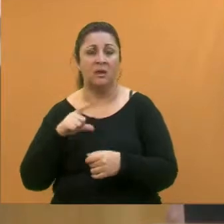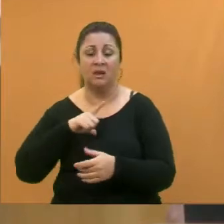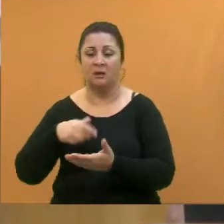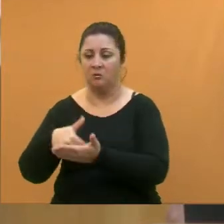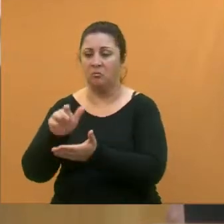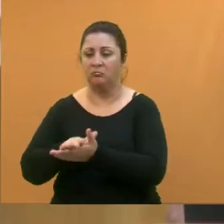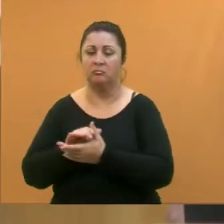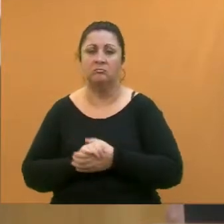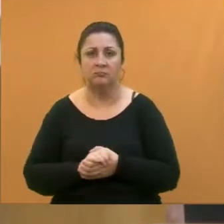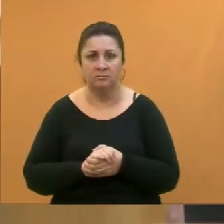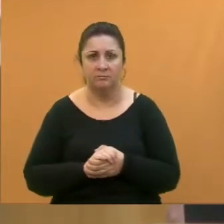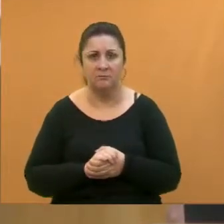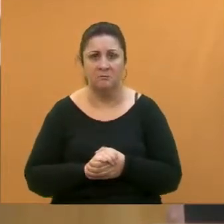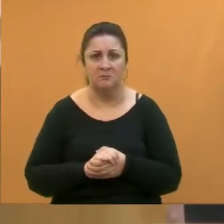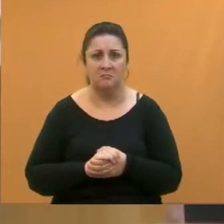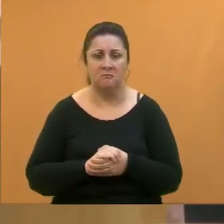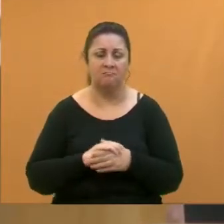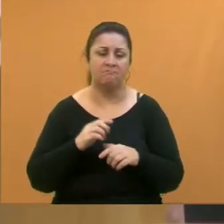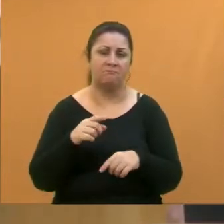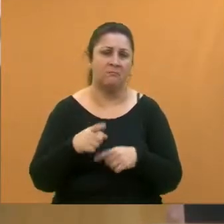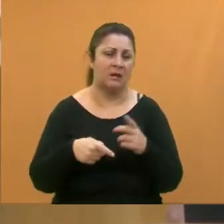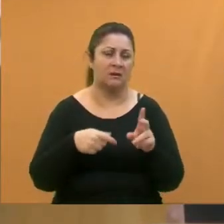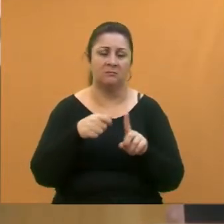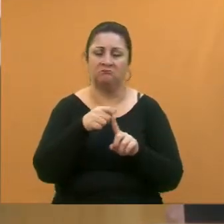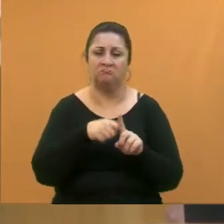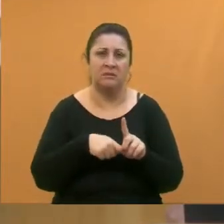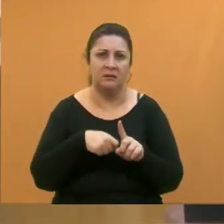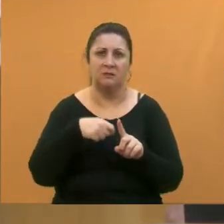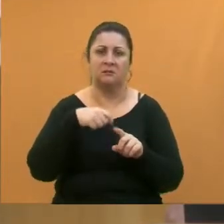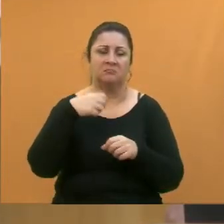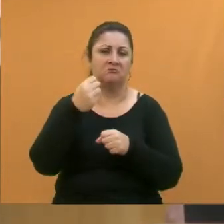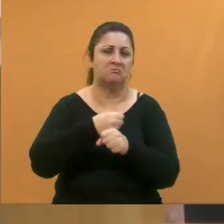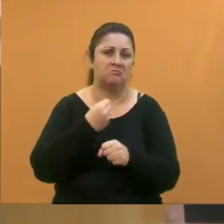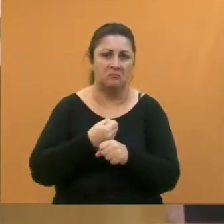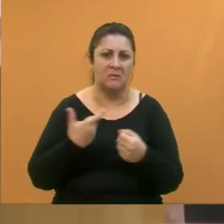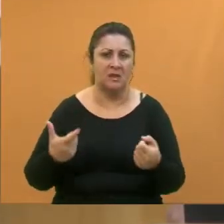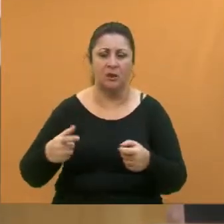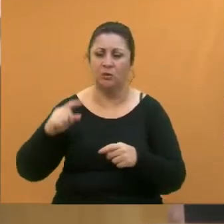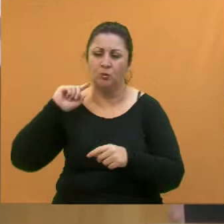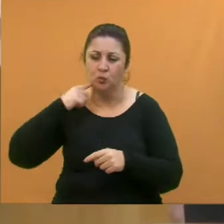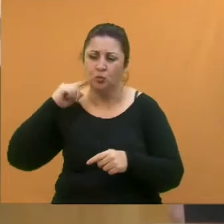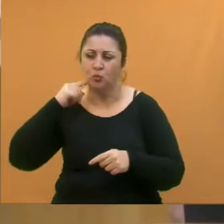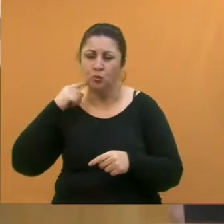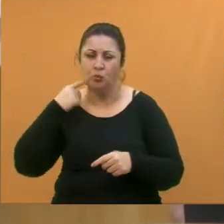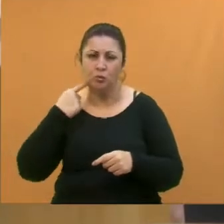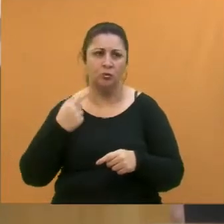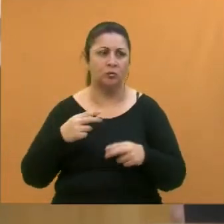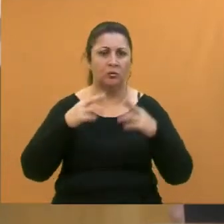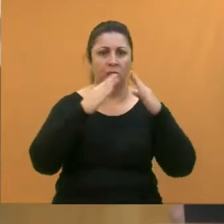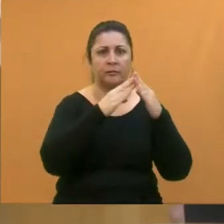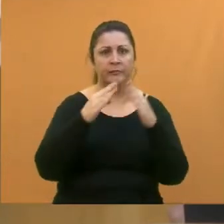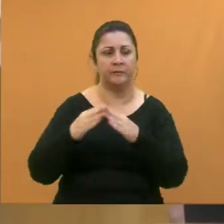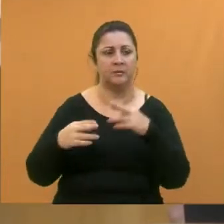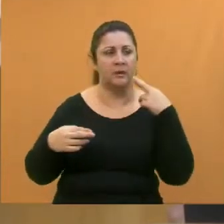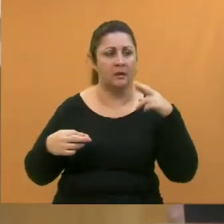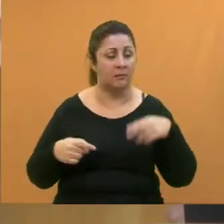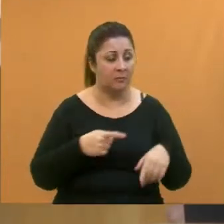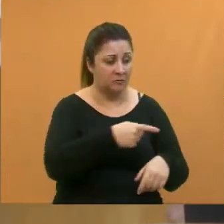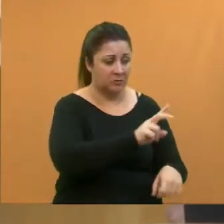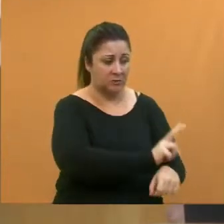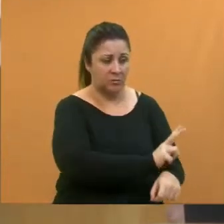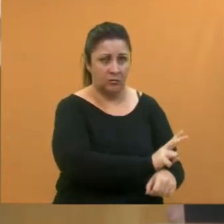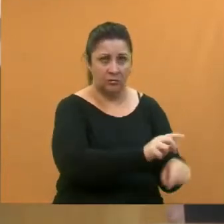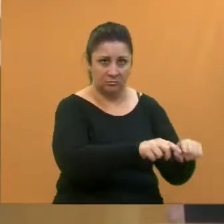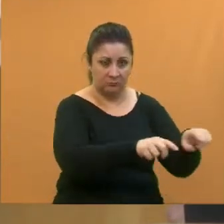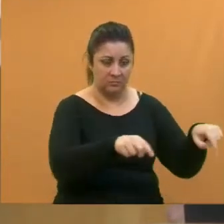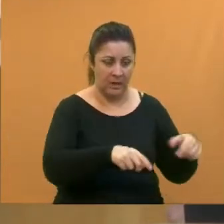multado. E passa meses, passa ano, terreno sujo, vizinho reclamando, você conservando o seu terreninho